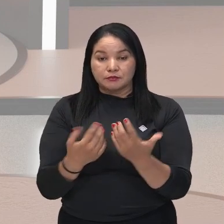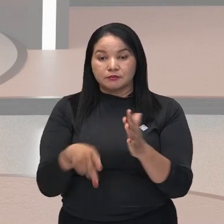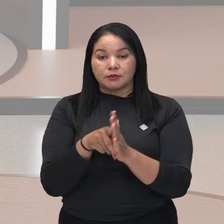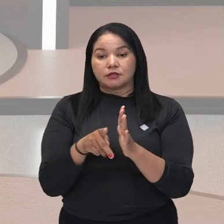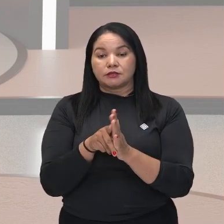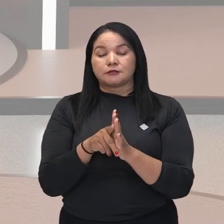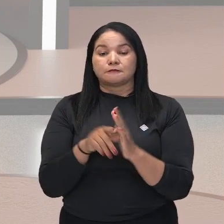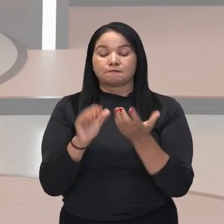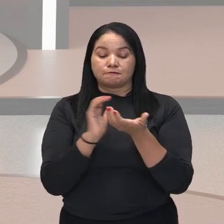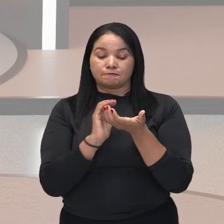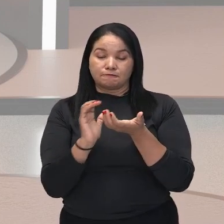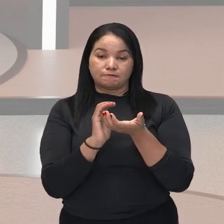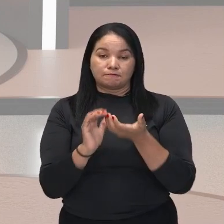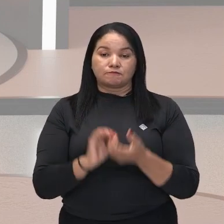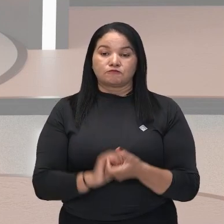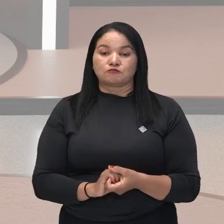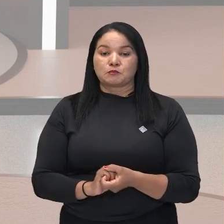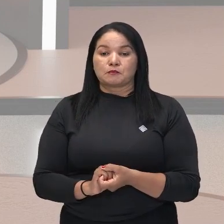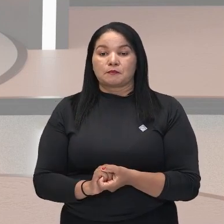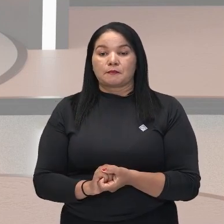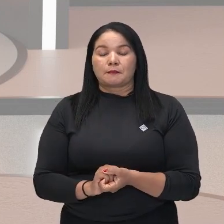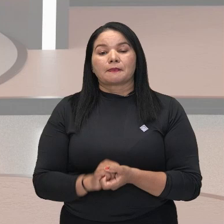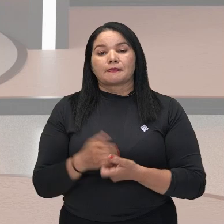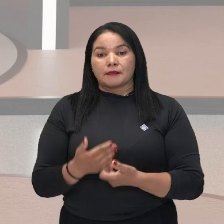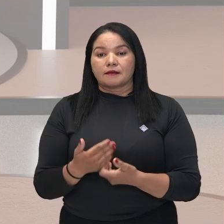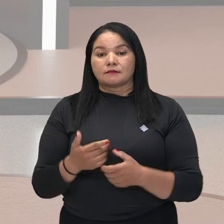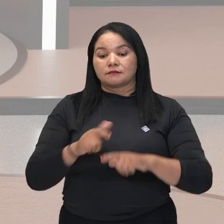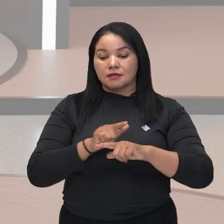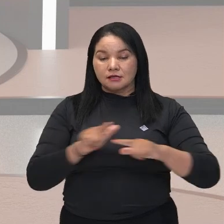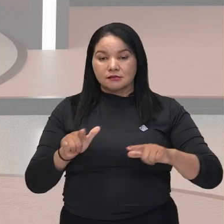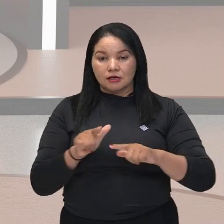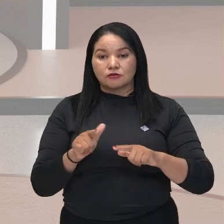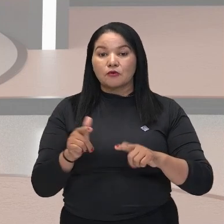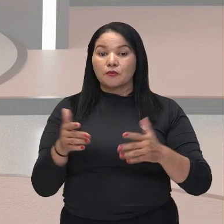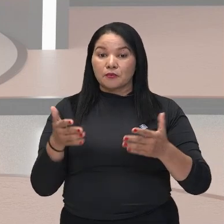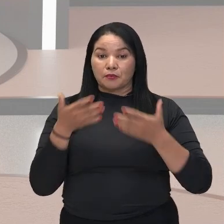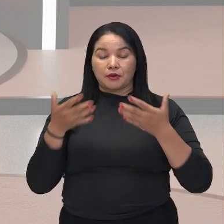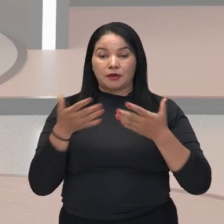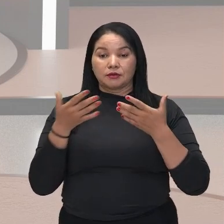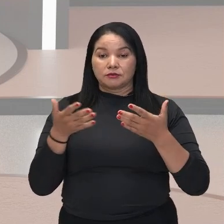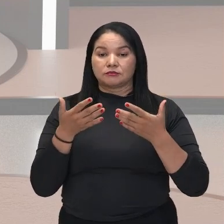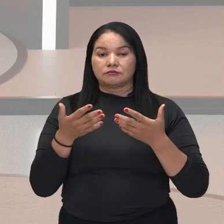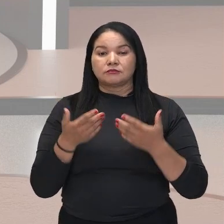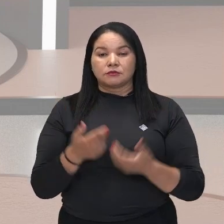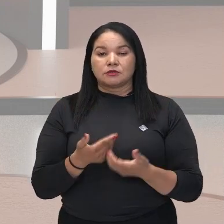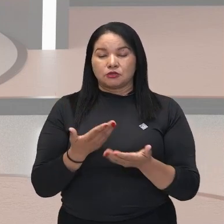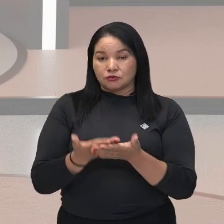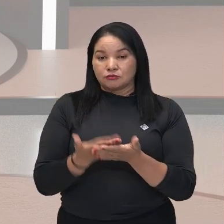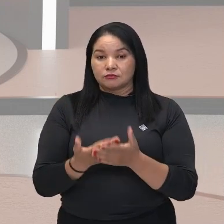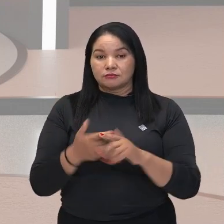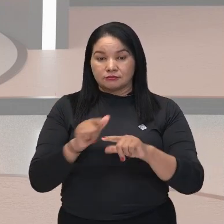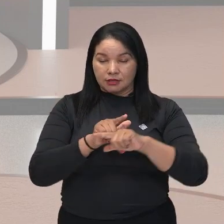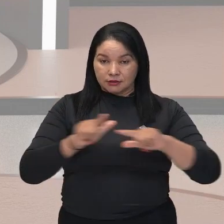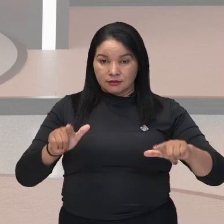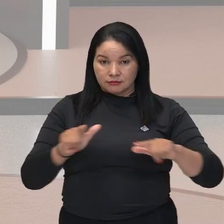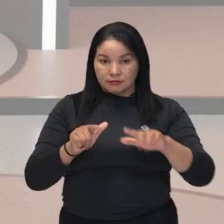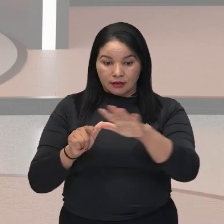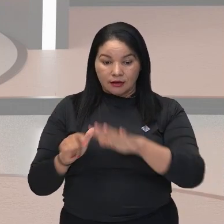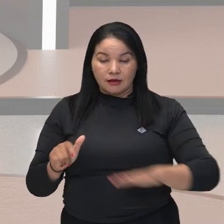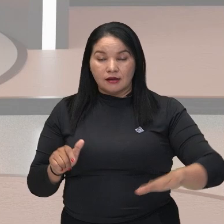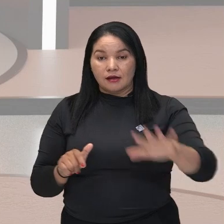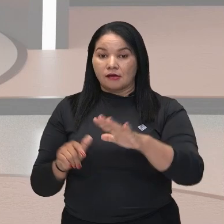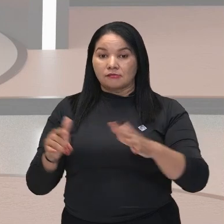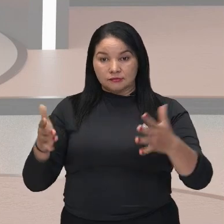Médio. Gente, deserto. Quente, né? No caso, a gente está estudando sobre desertos em áreas bem